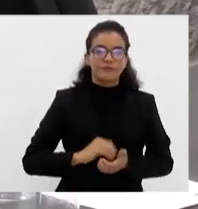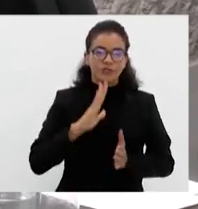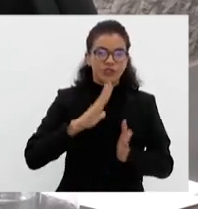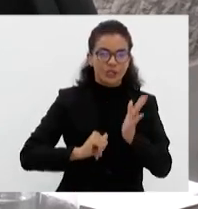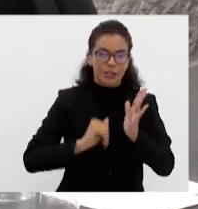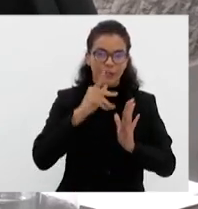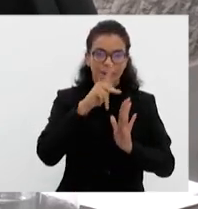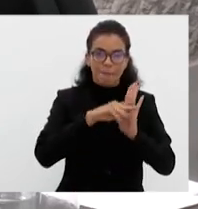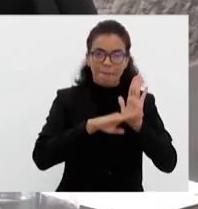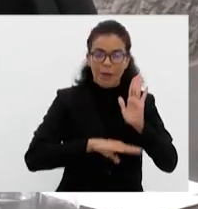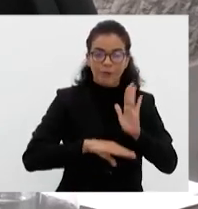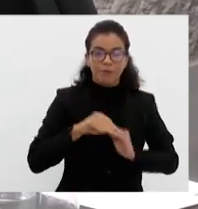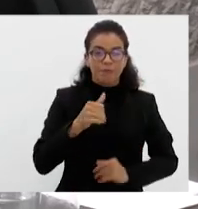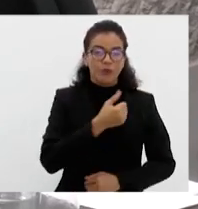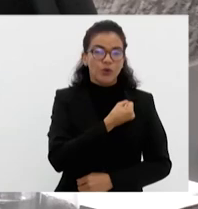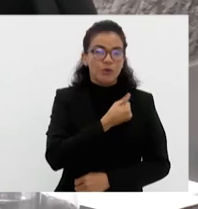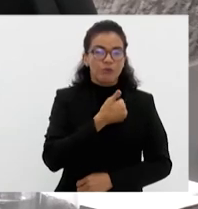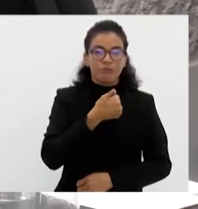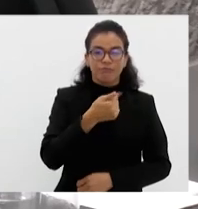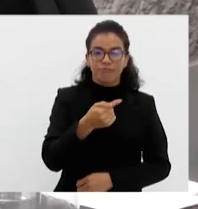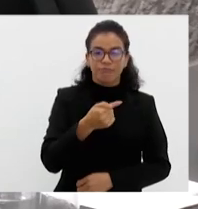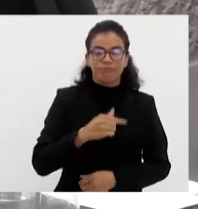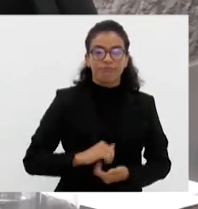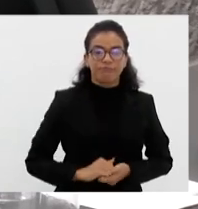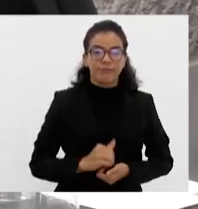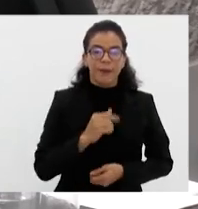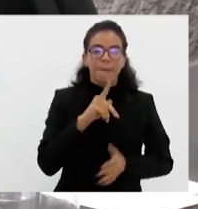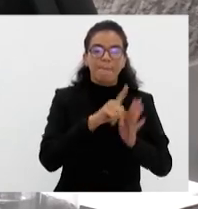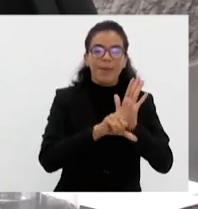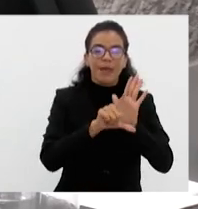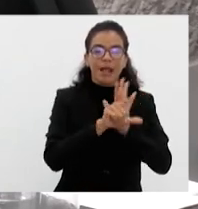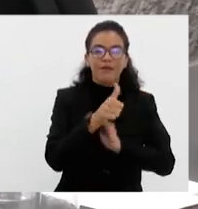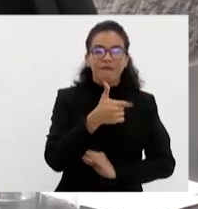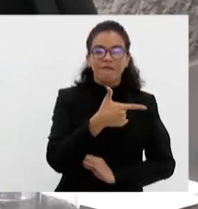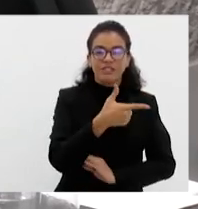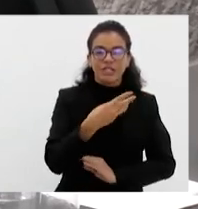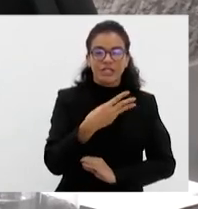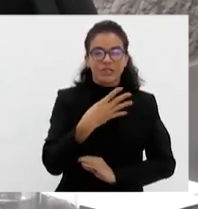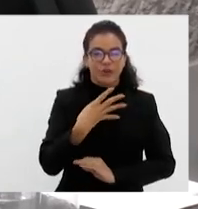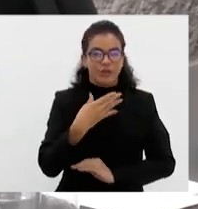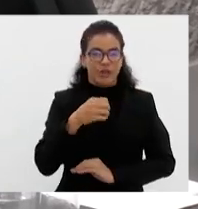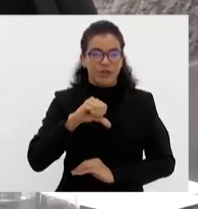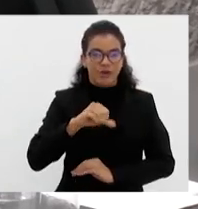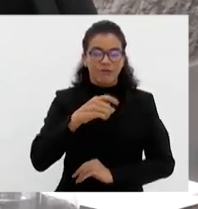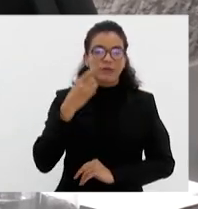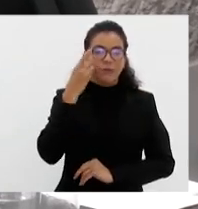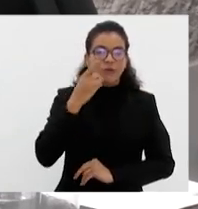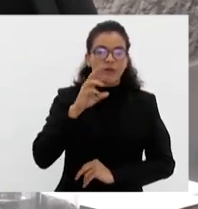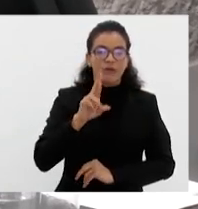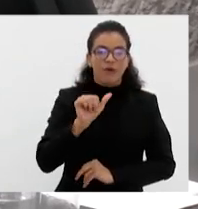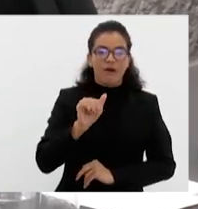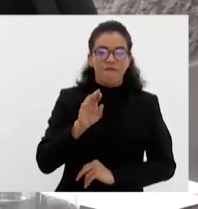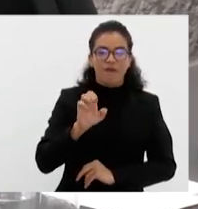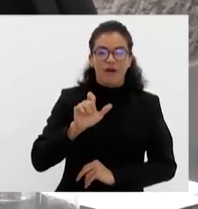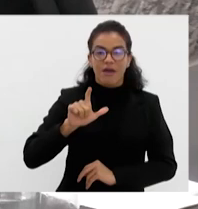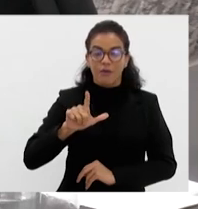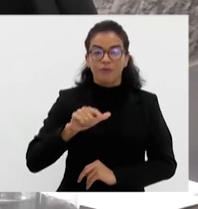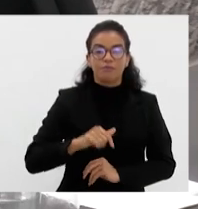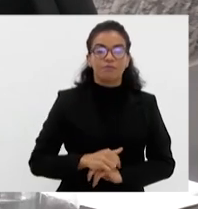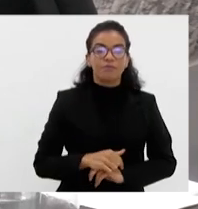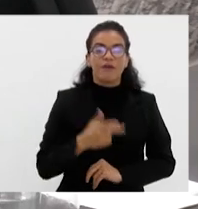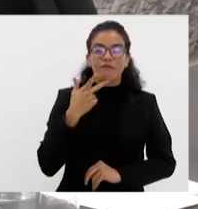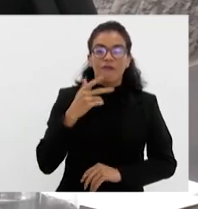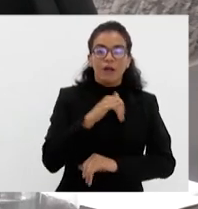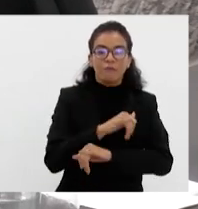pauta. 17 da pauta, PL 2349 de 23, de autoria do deputado Rafael Nobre, que declara